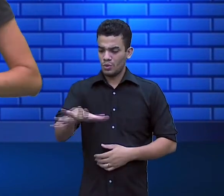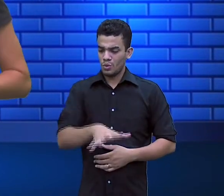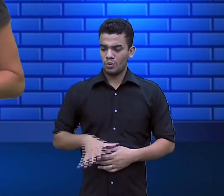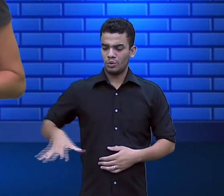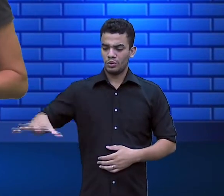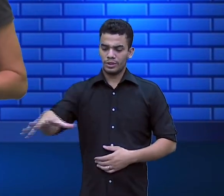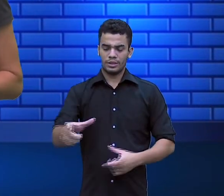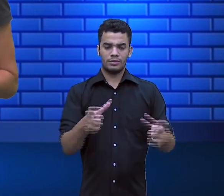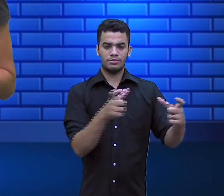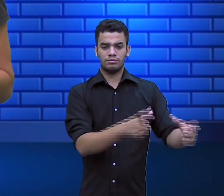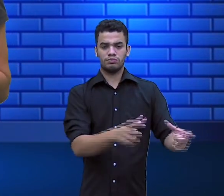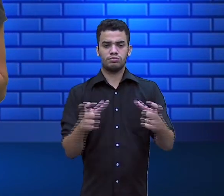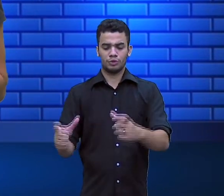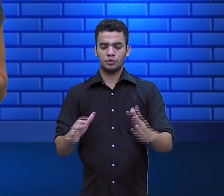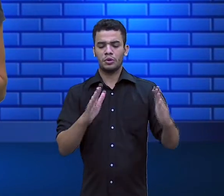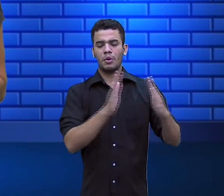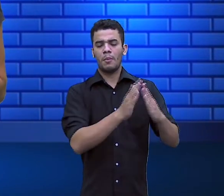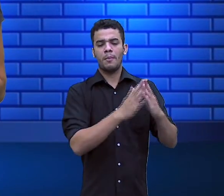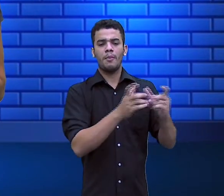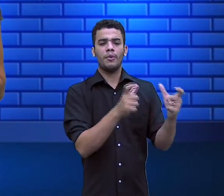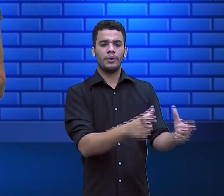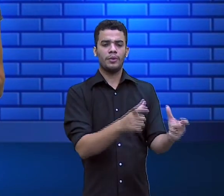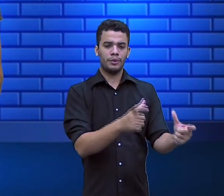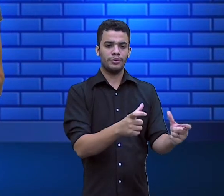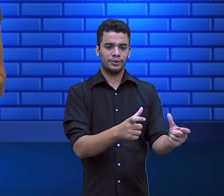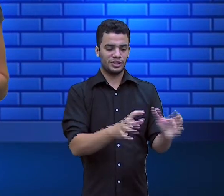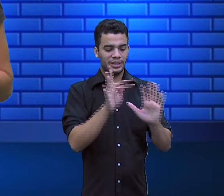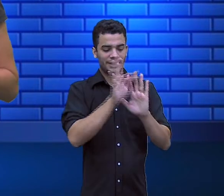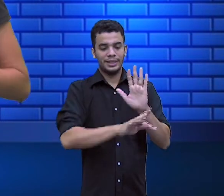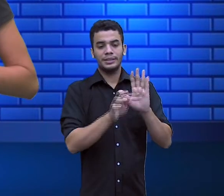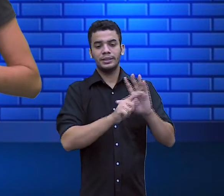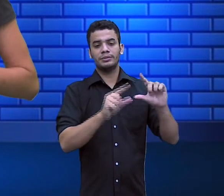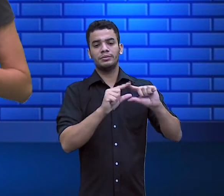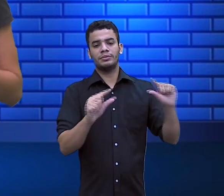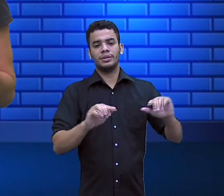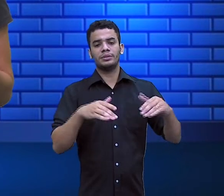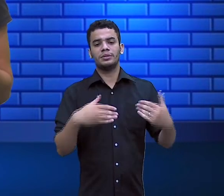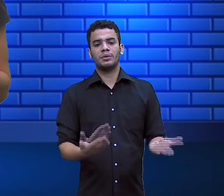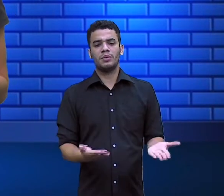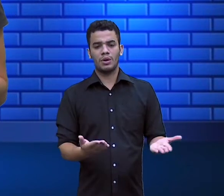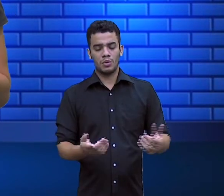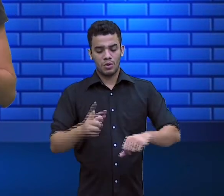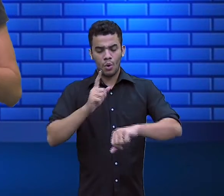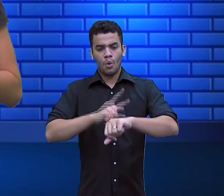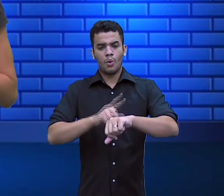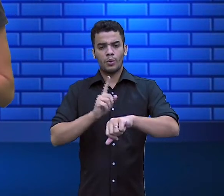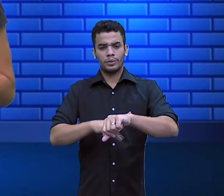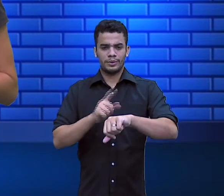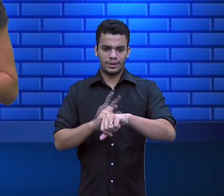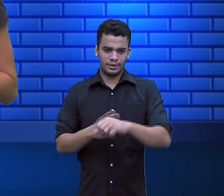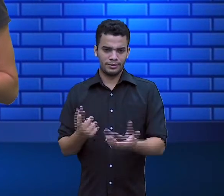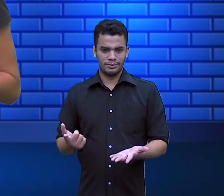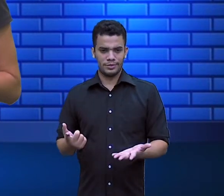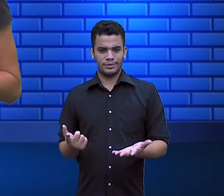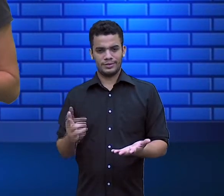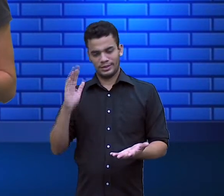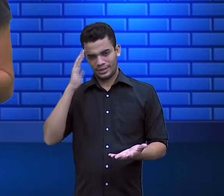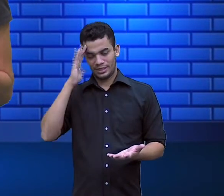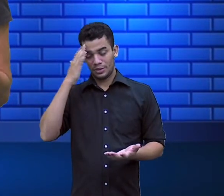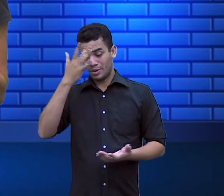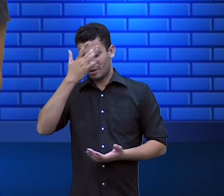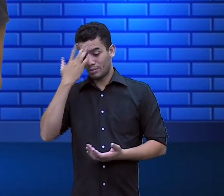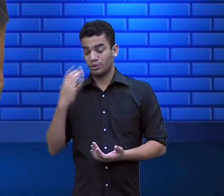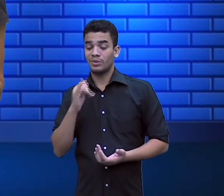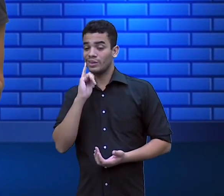habitat delas. E linguagem simples, a linguagem objetiva e direta.